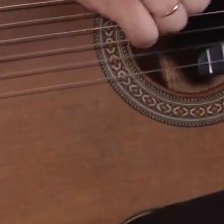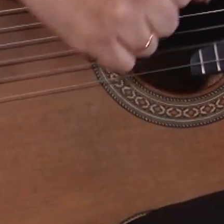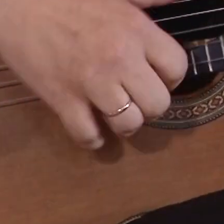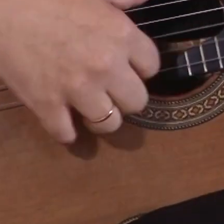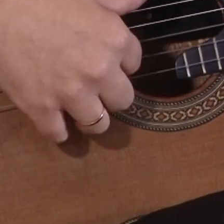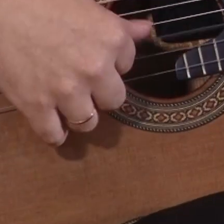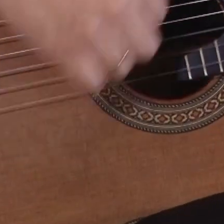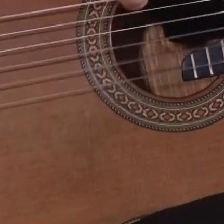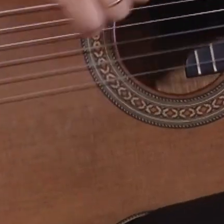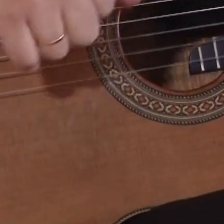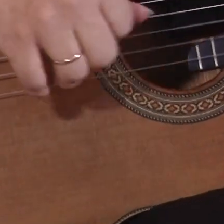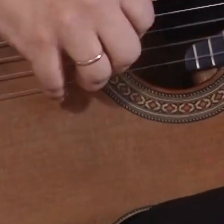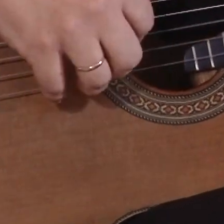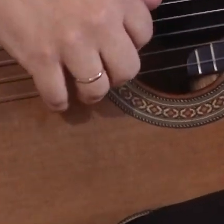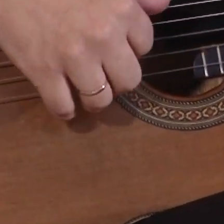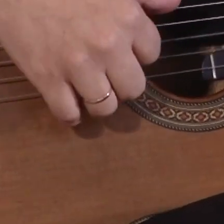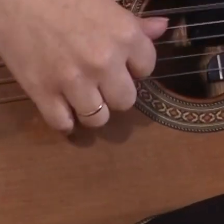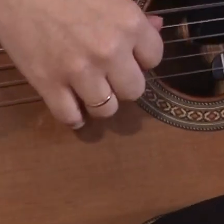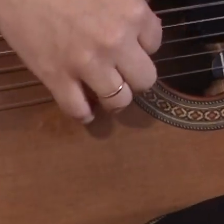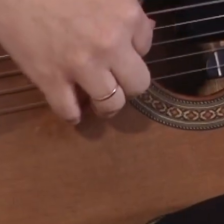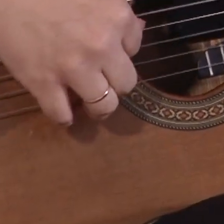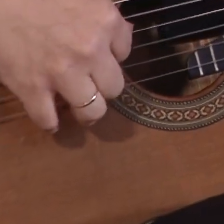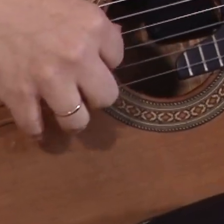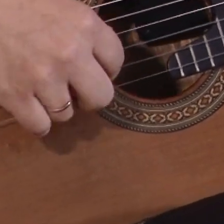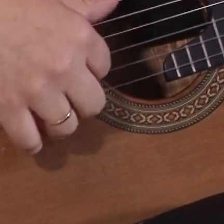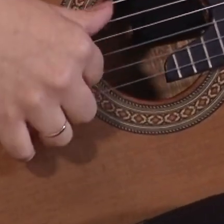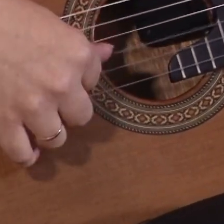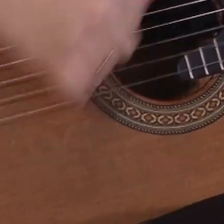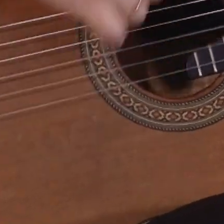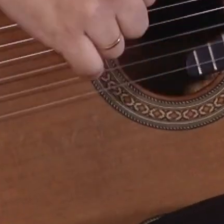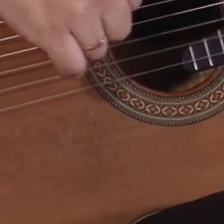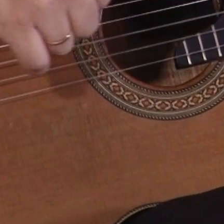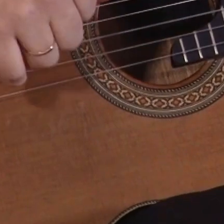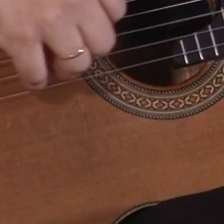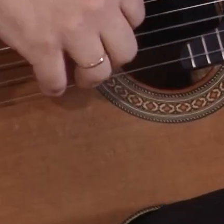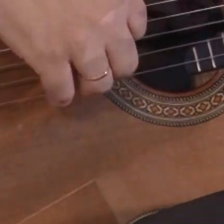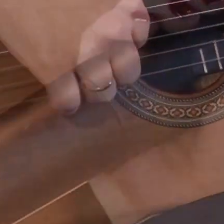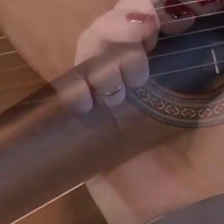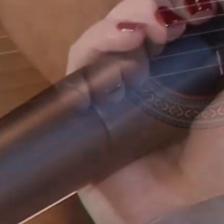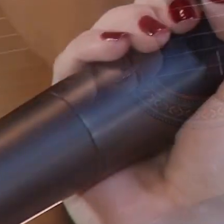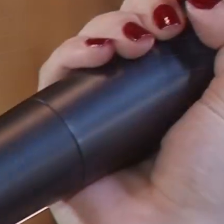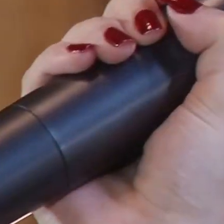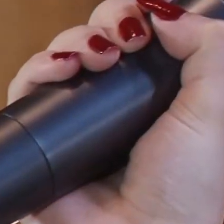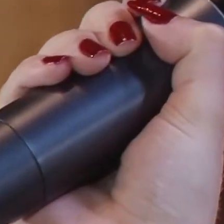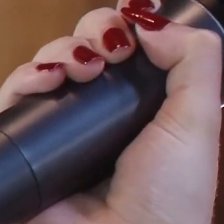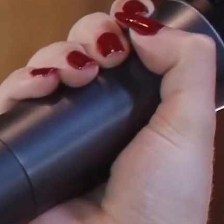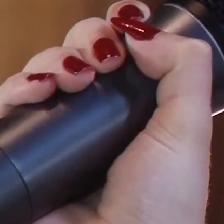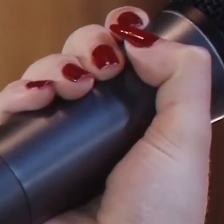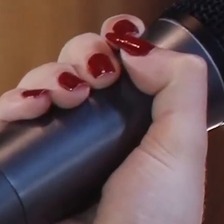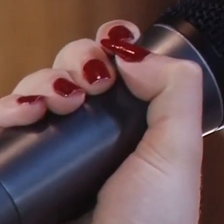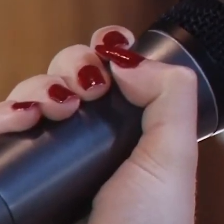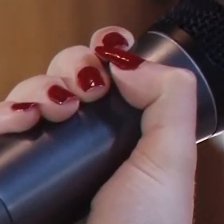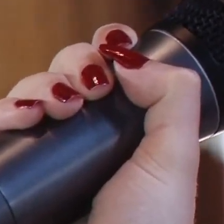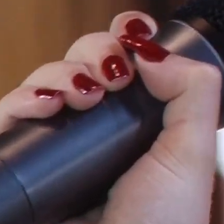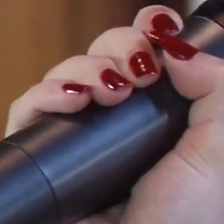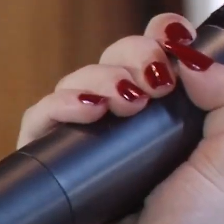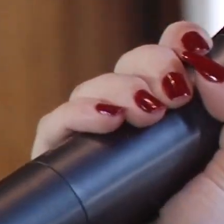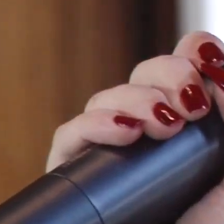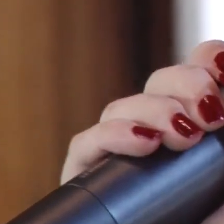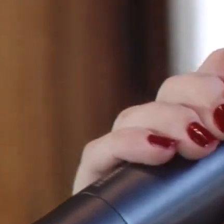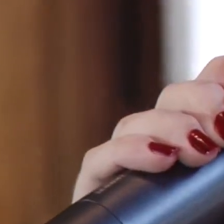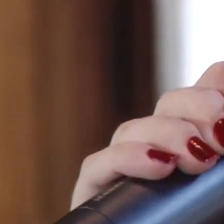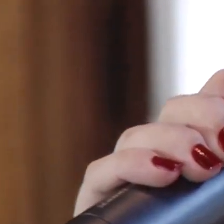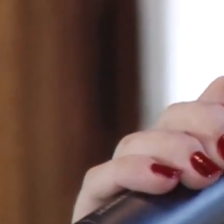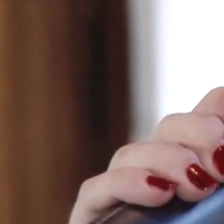desperto e entendo o rumo, amor bom tem que doer. Mas se um dia eu perder